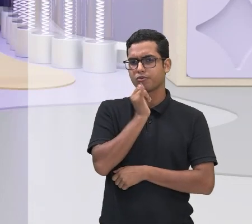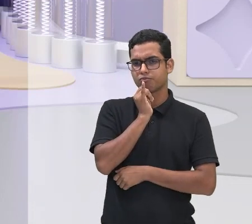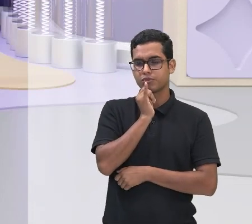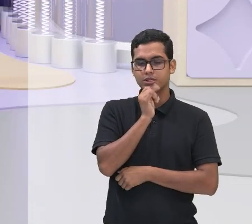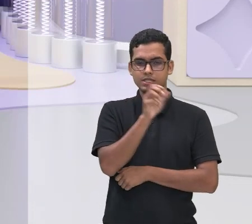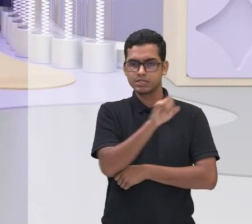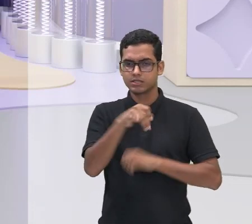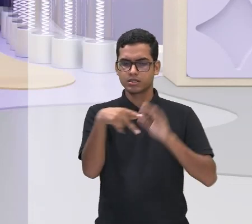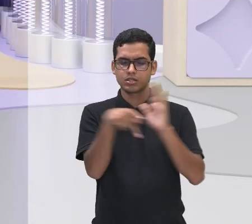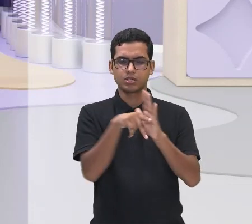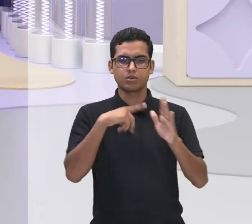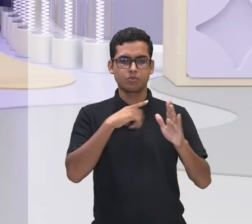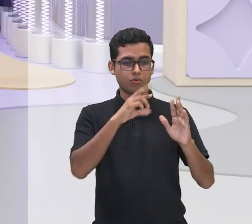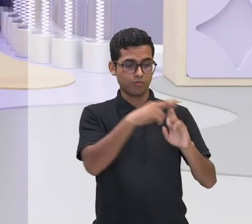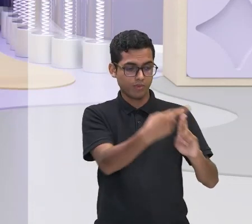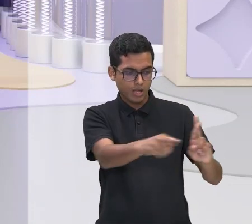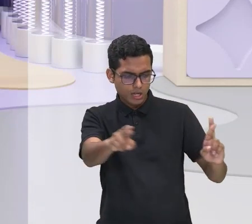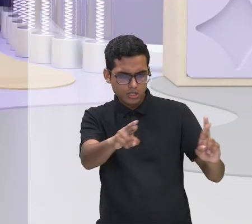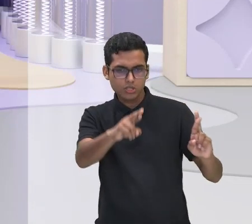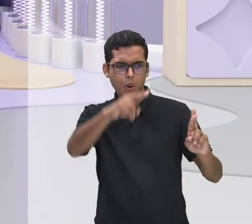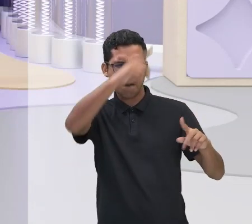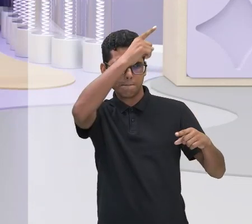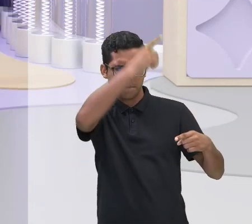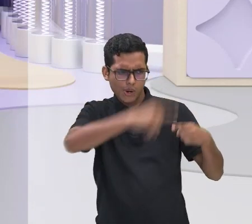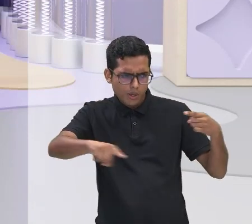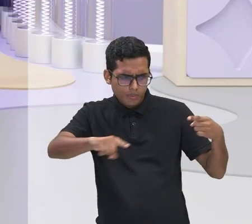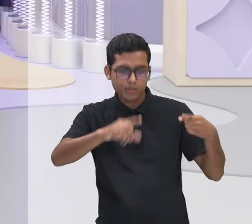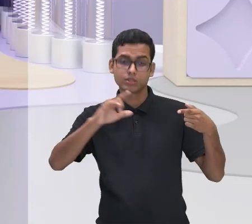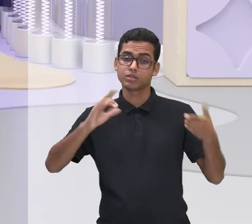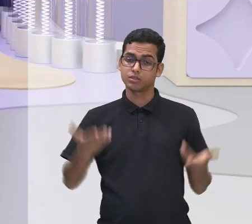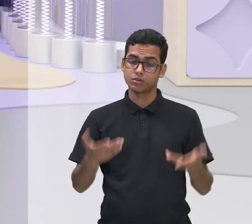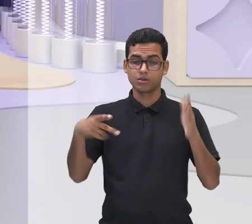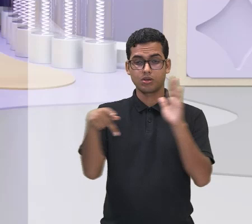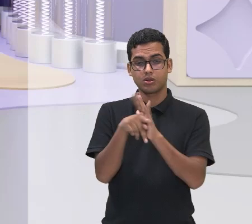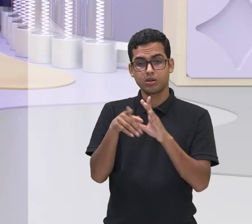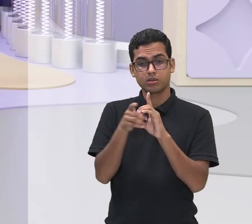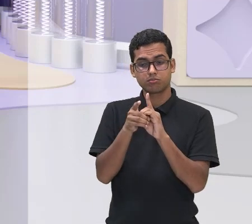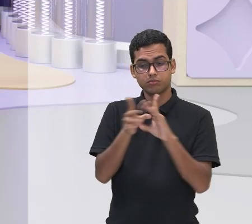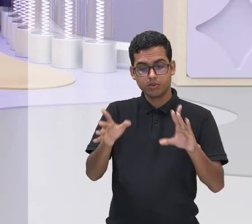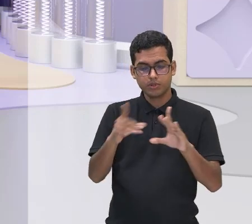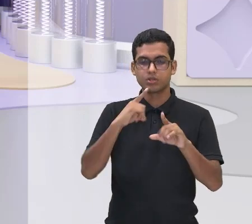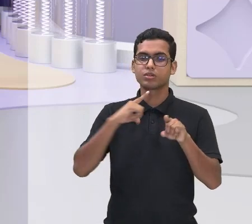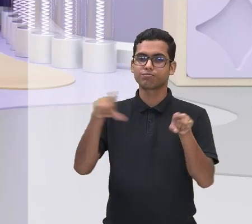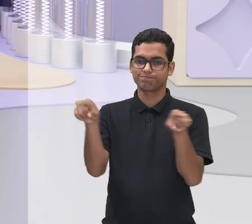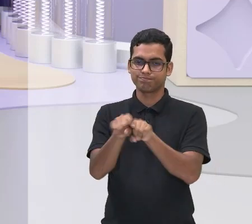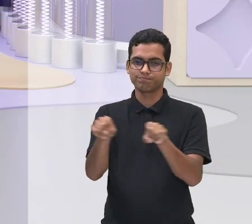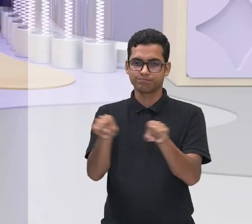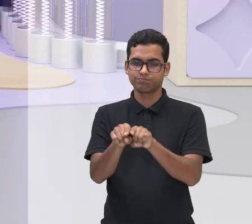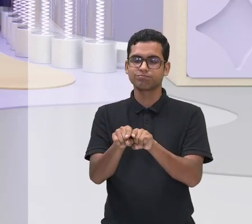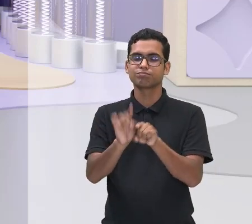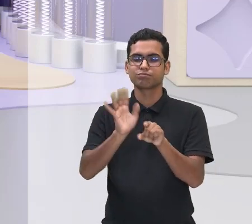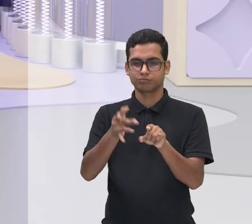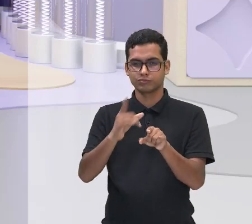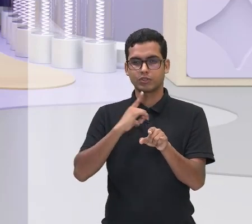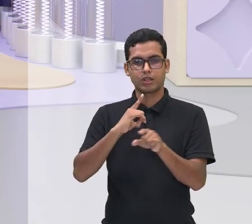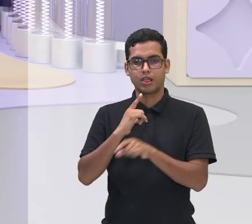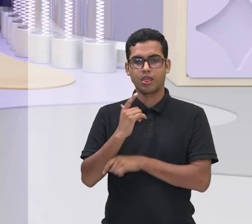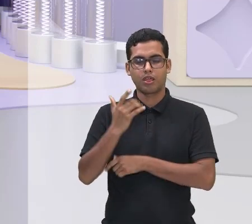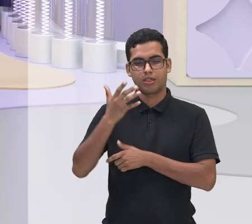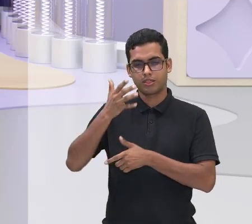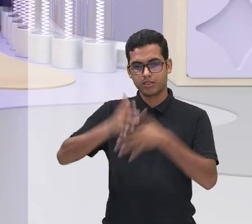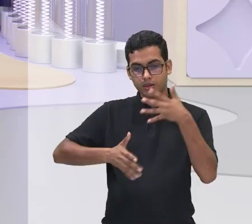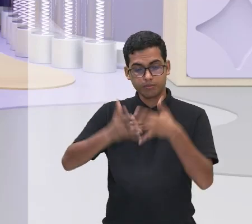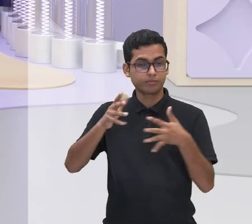né, então já compromete a democracia. Se num estado 99% da população for de uma determinada religião